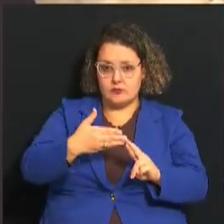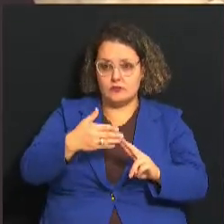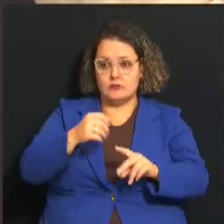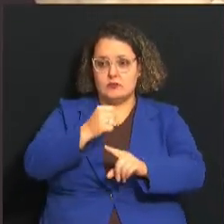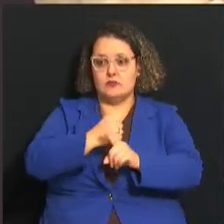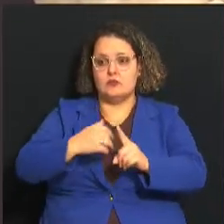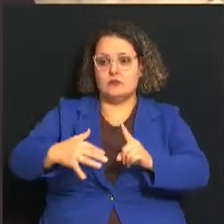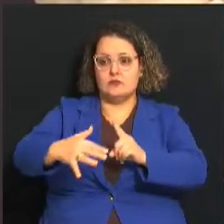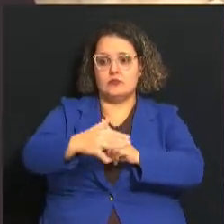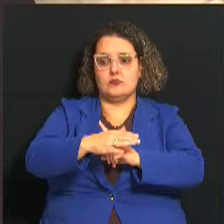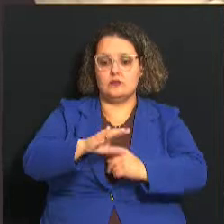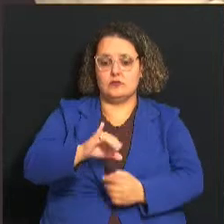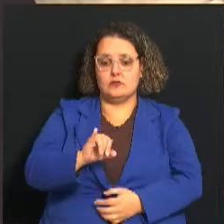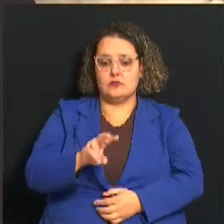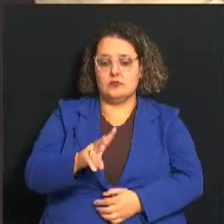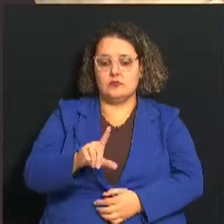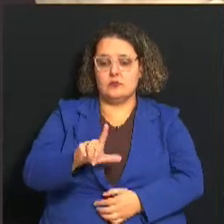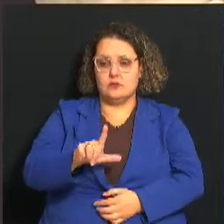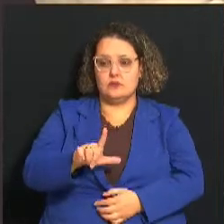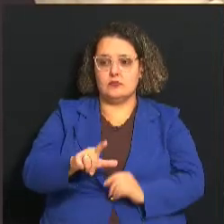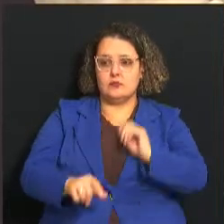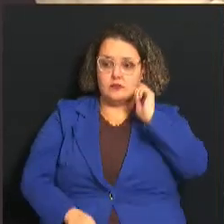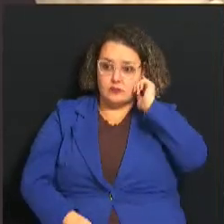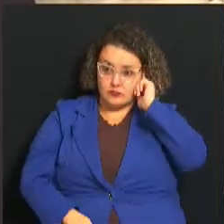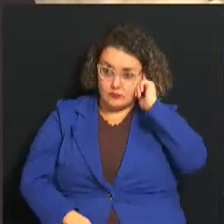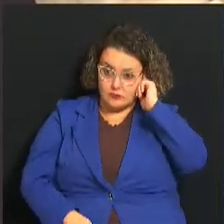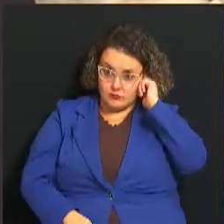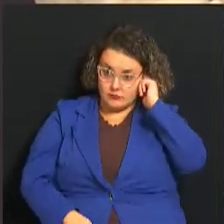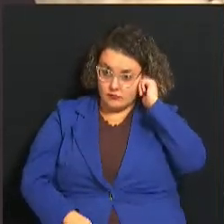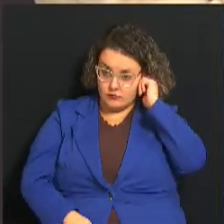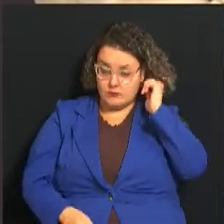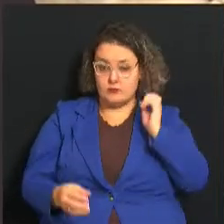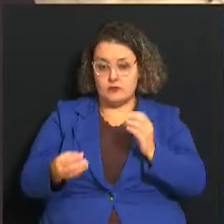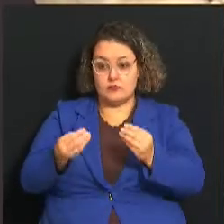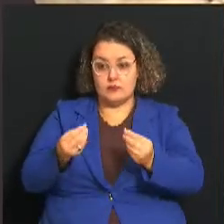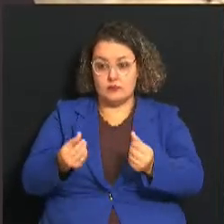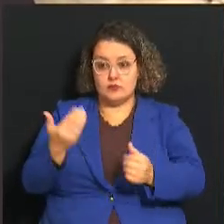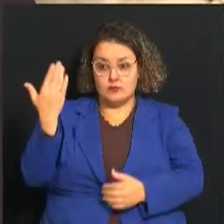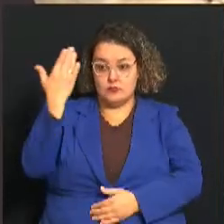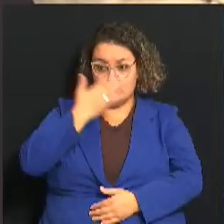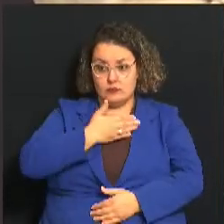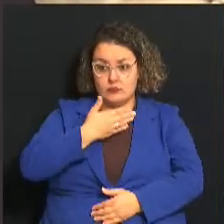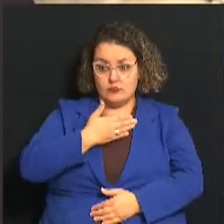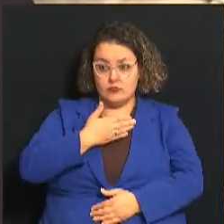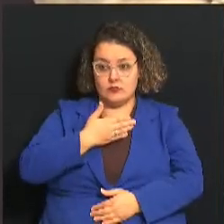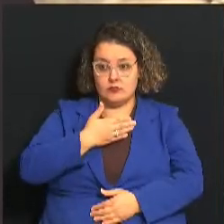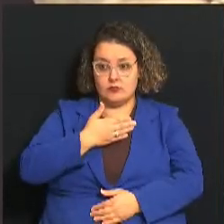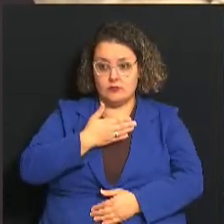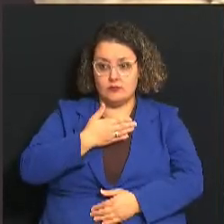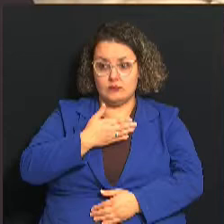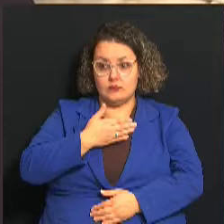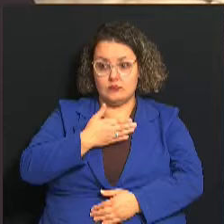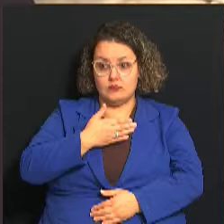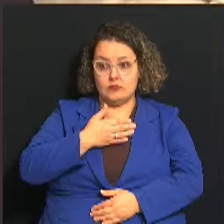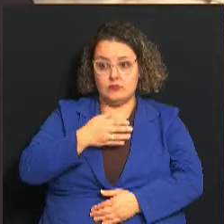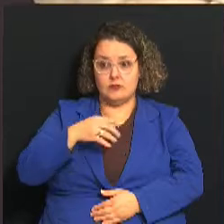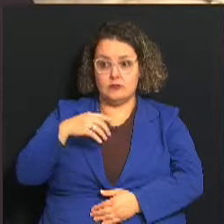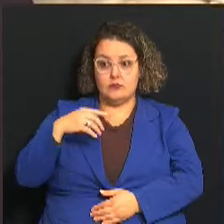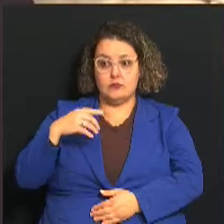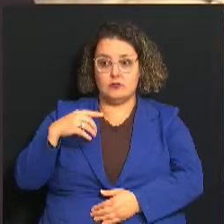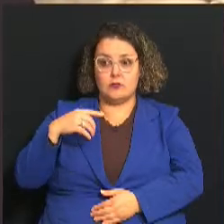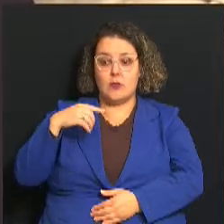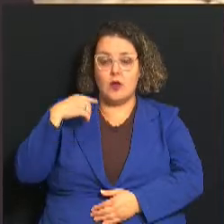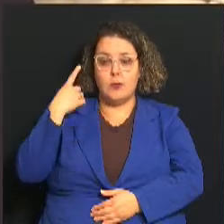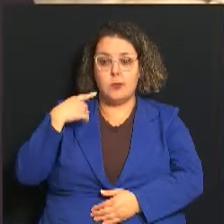o requerimento deverá constar a qualificação que comprove formação em direito, ecologia,